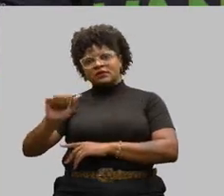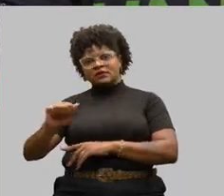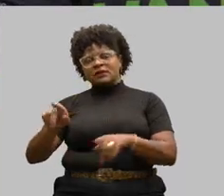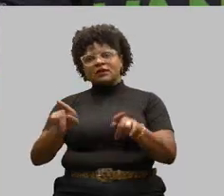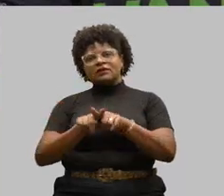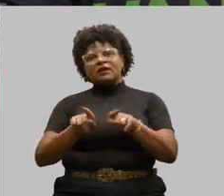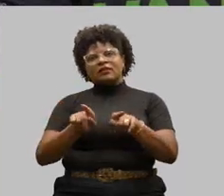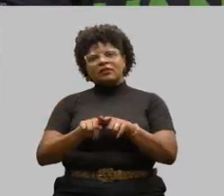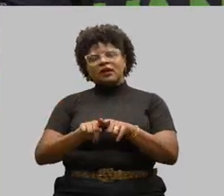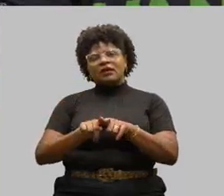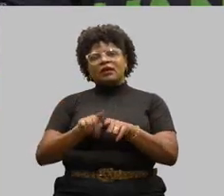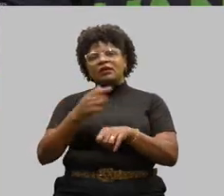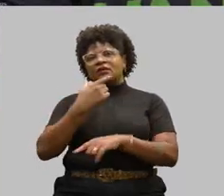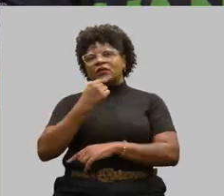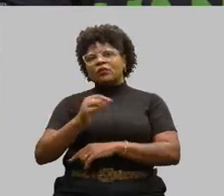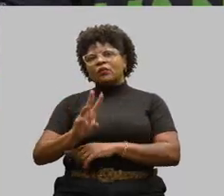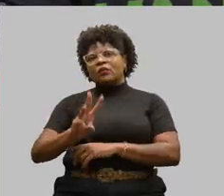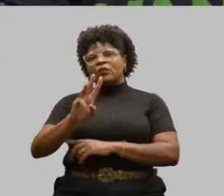que